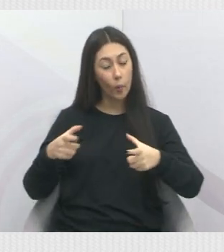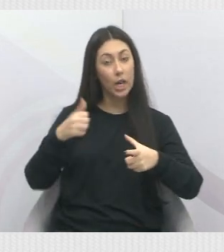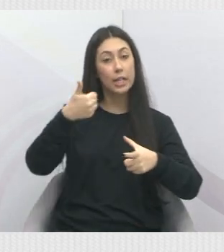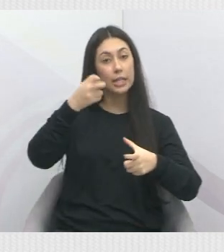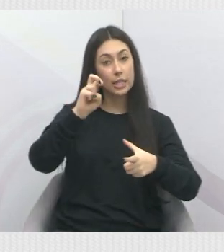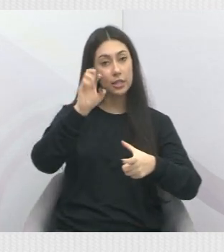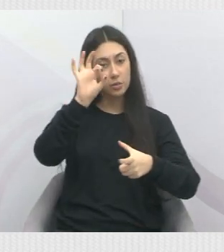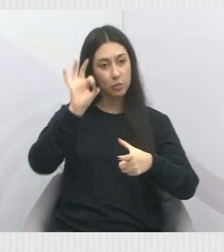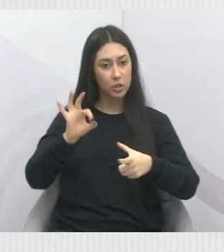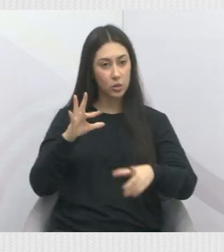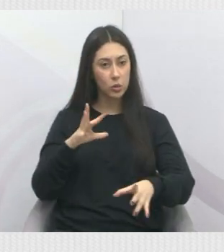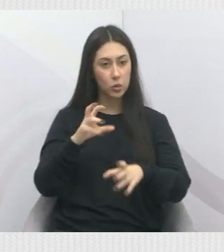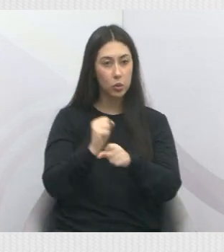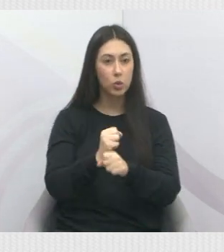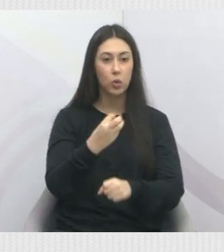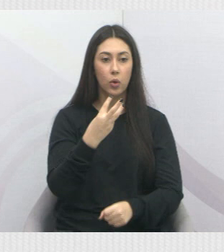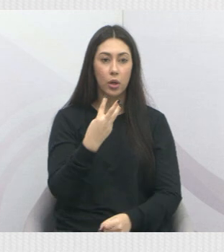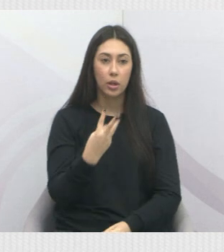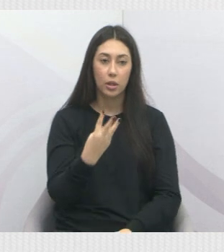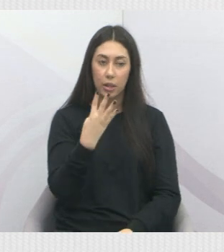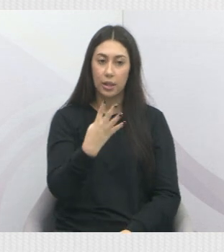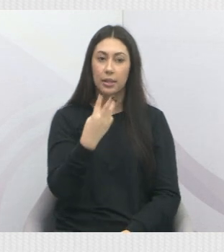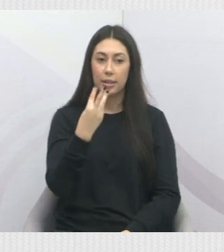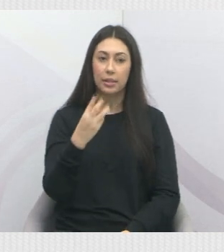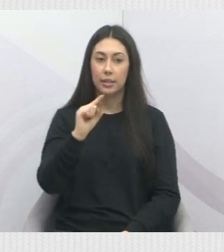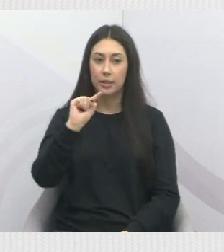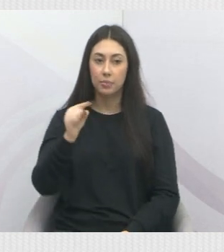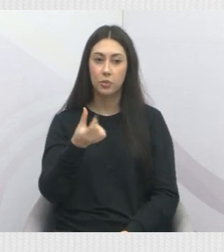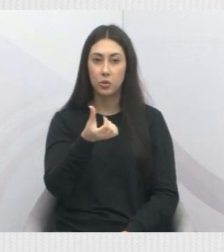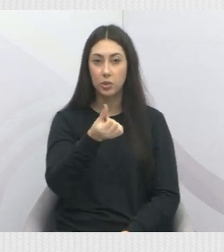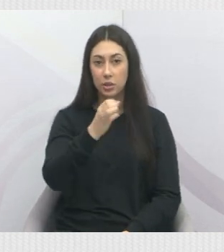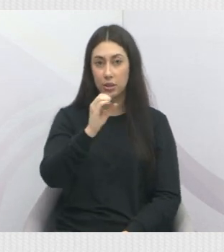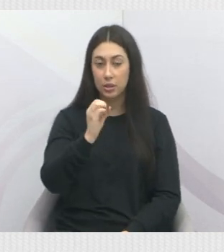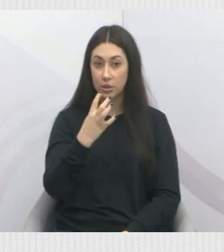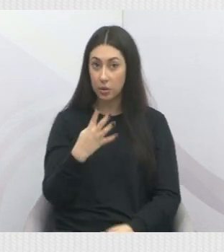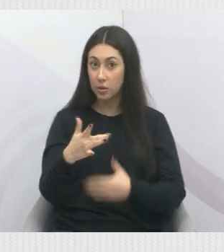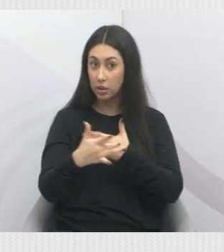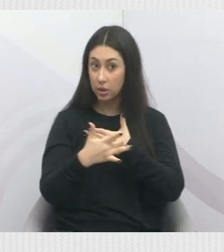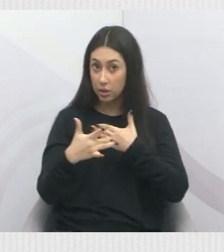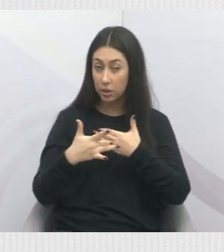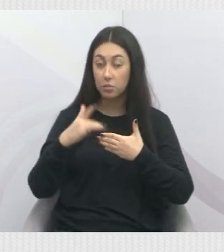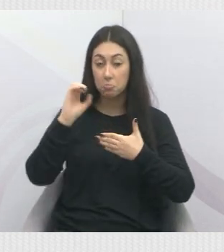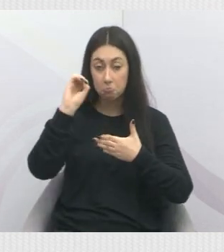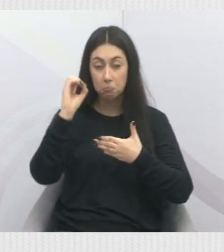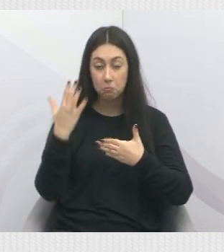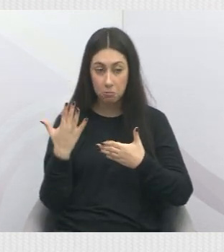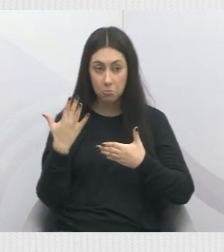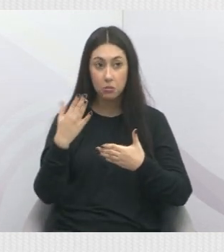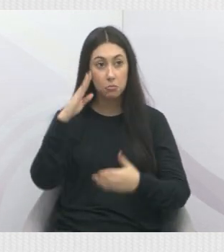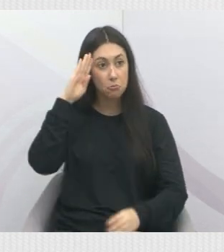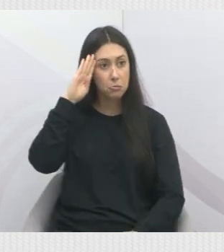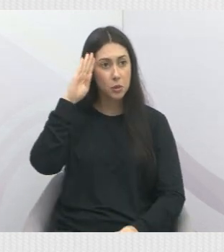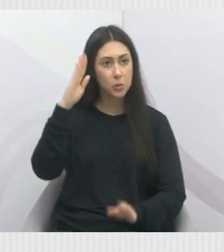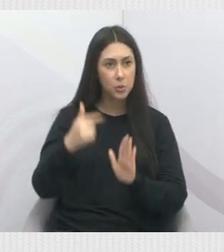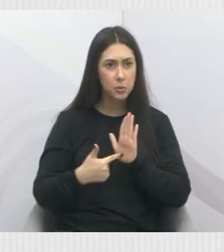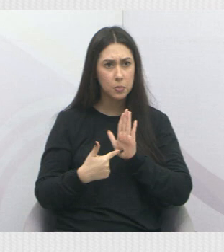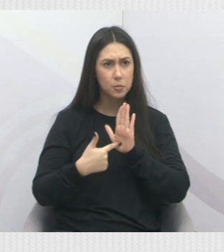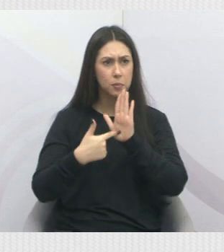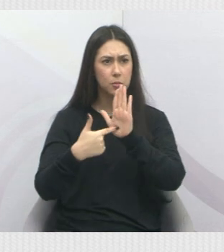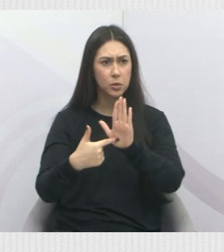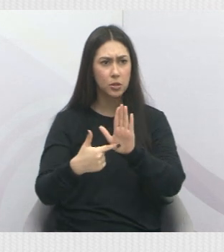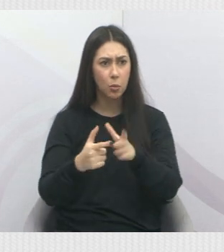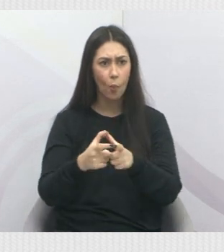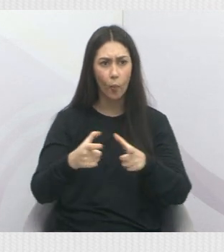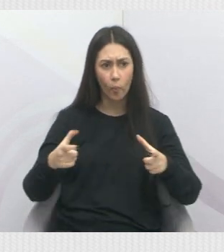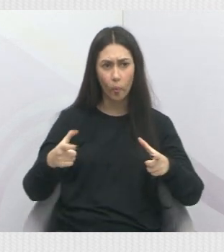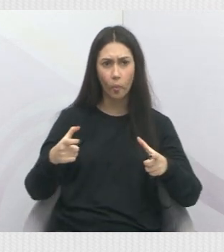totalizando 43.604 exames realizados. Em destaque, a gente pode colocar aí o aumento